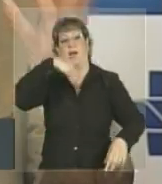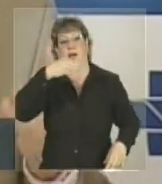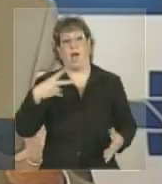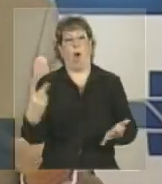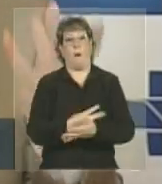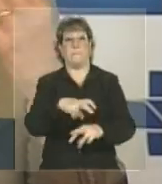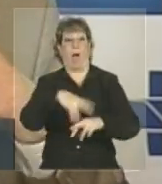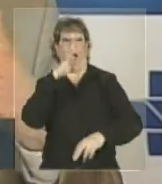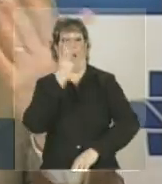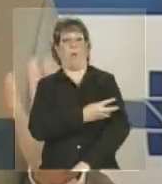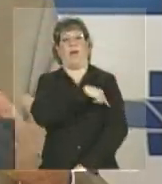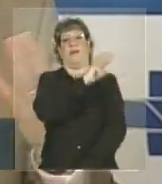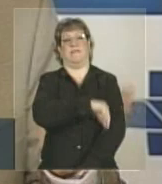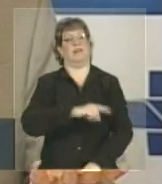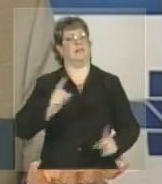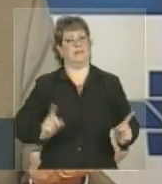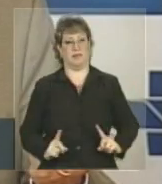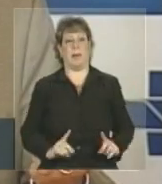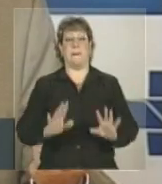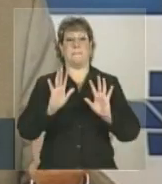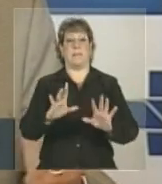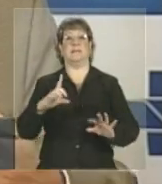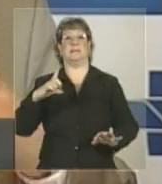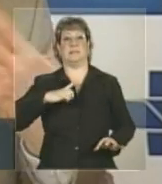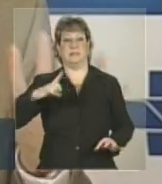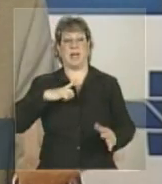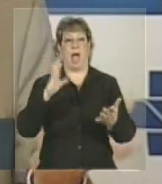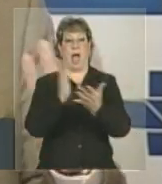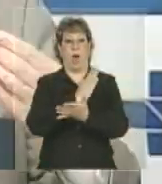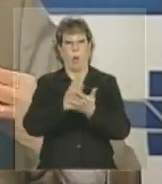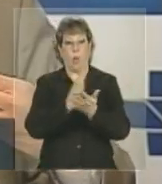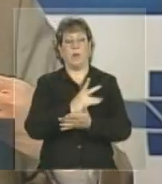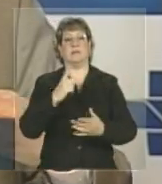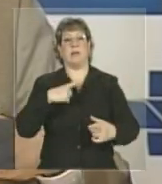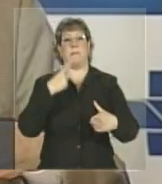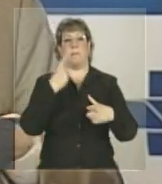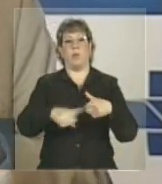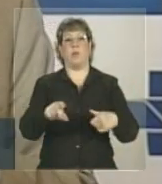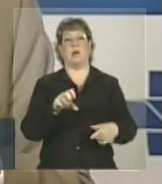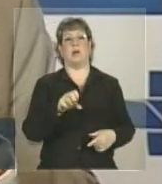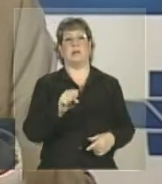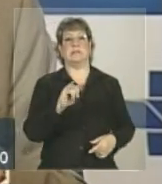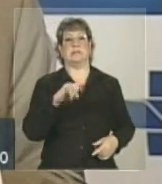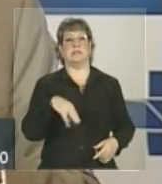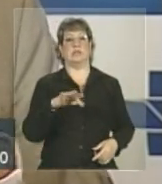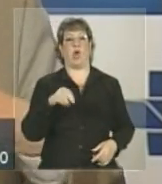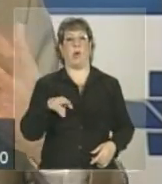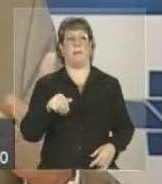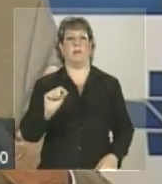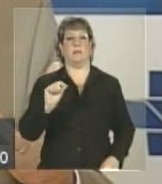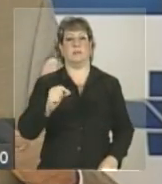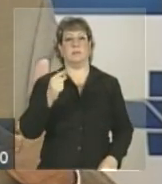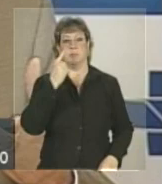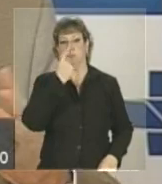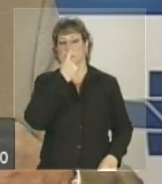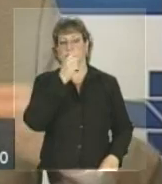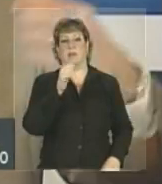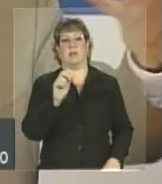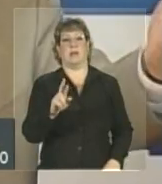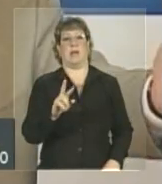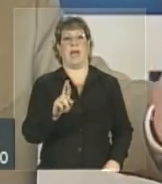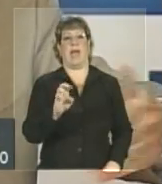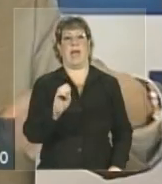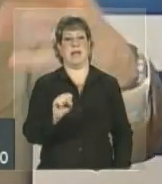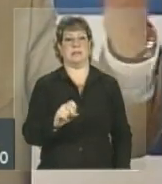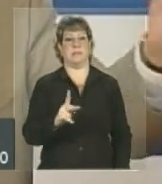vários outros vírus que causam sintomas respiratórios. Então, às vezes, a pessoa toma a vacina de influenza, está protegida contra a gripe,